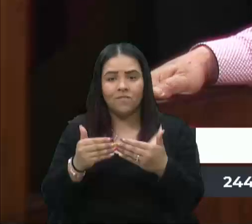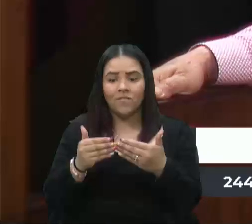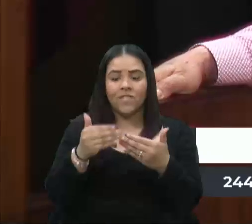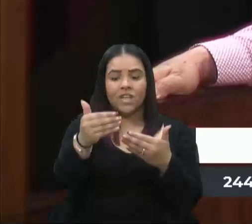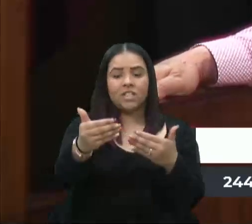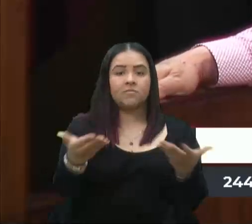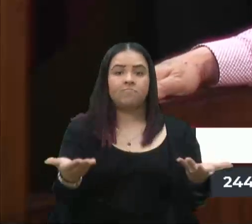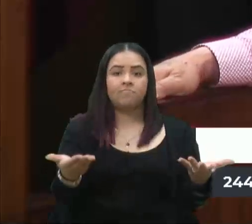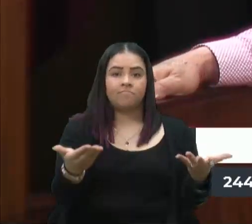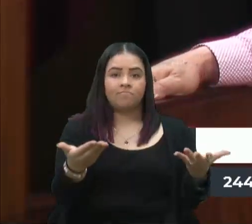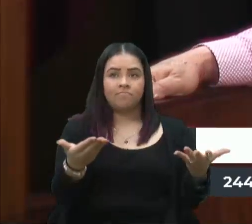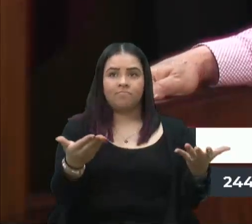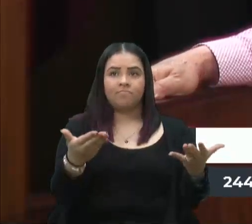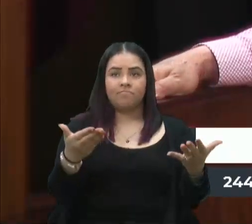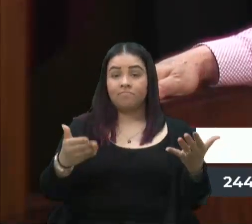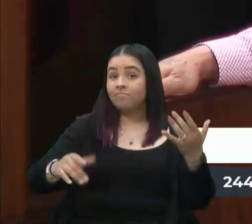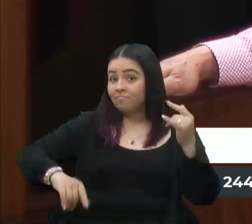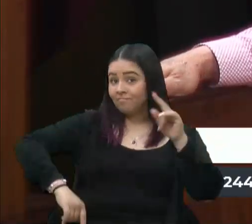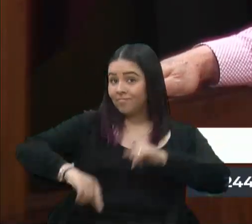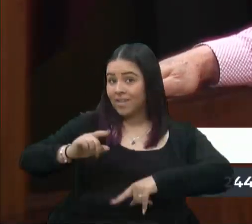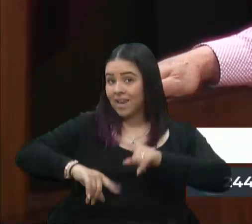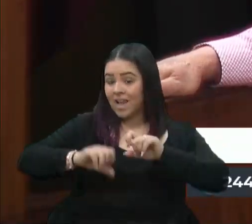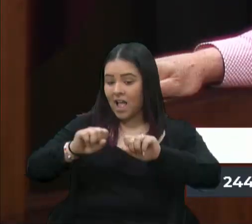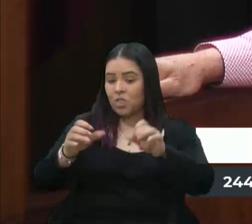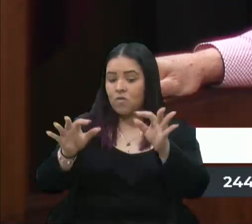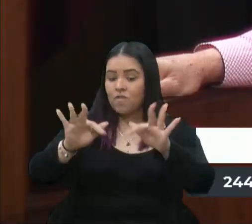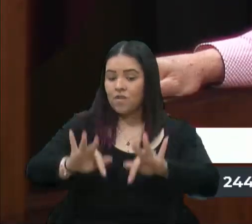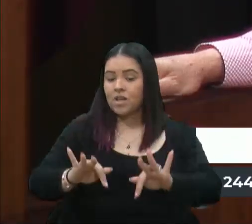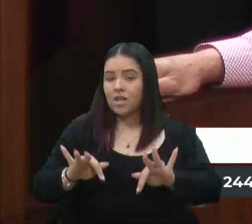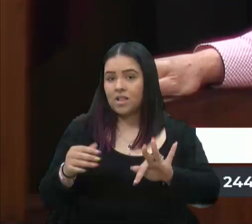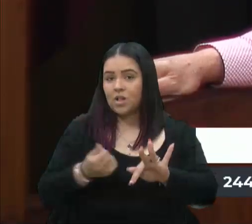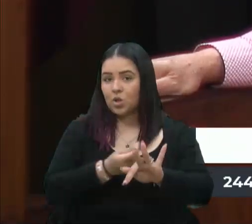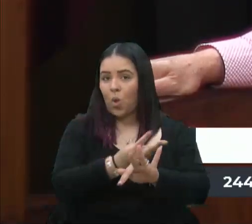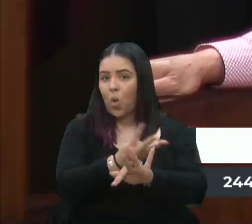a noiva no supermercado vai terminar. Então, a gente